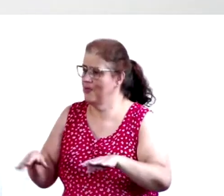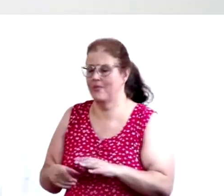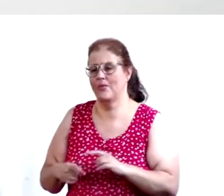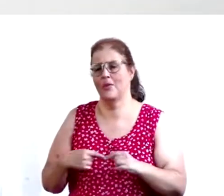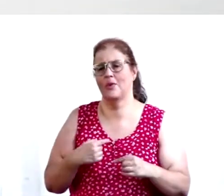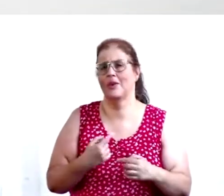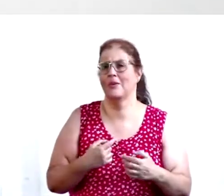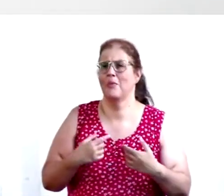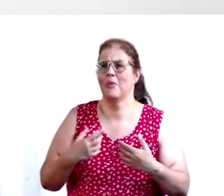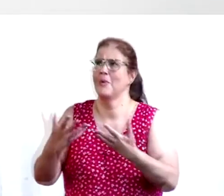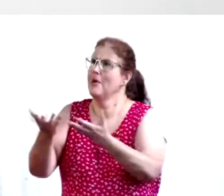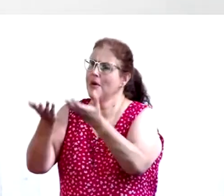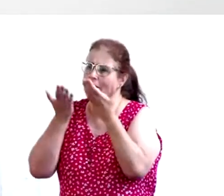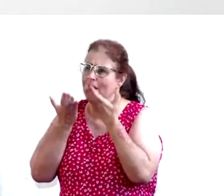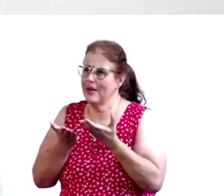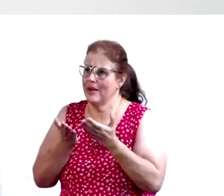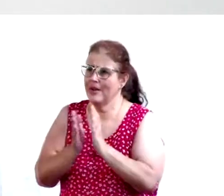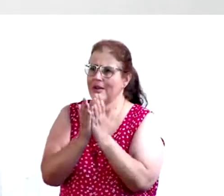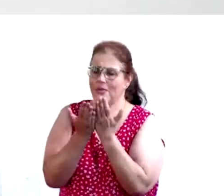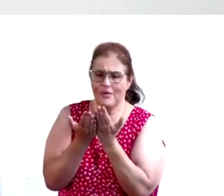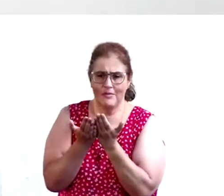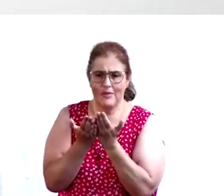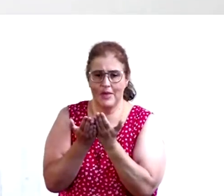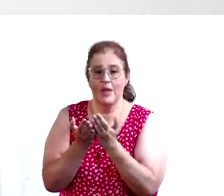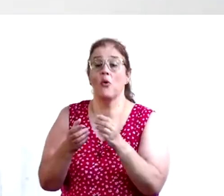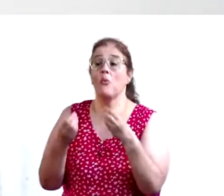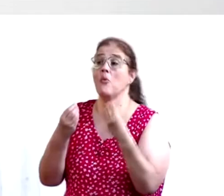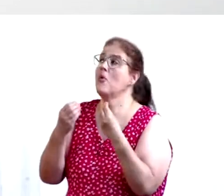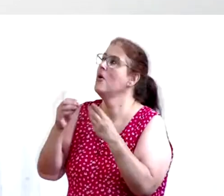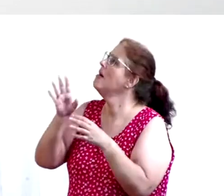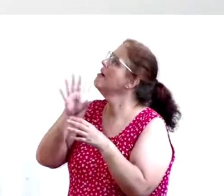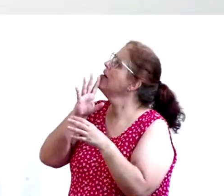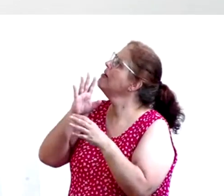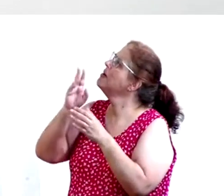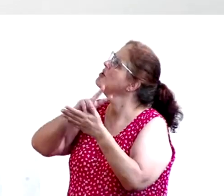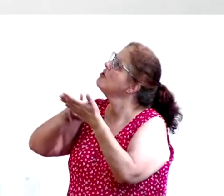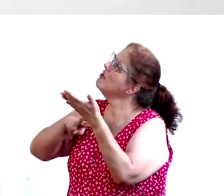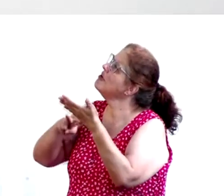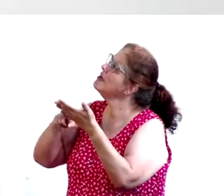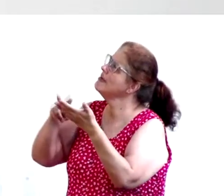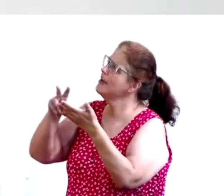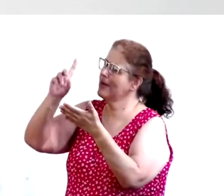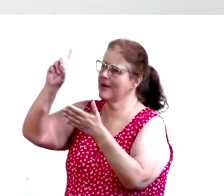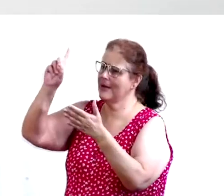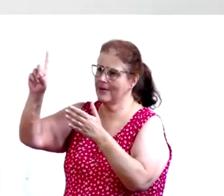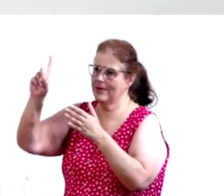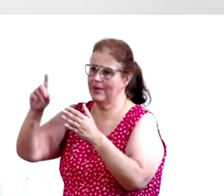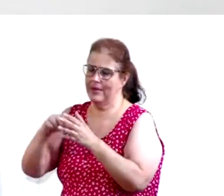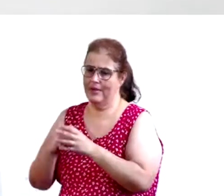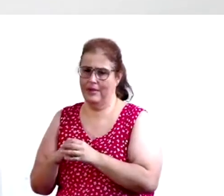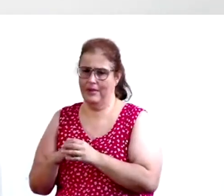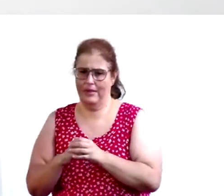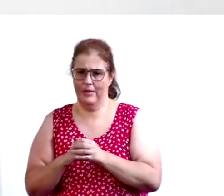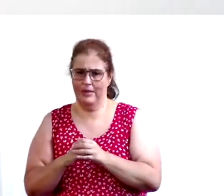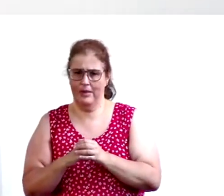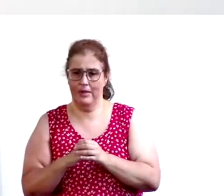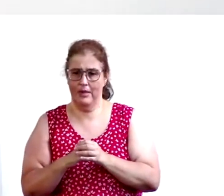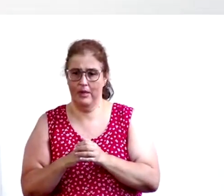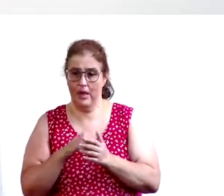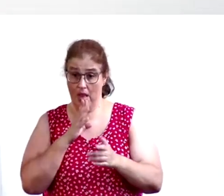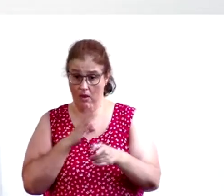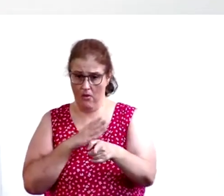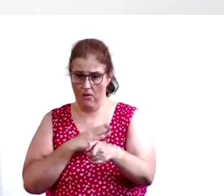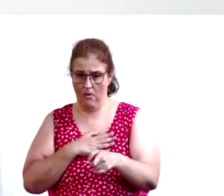de Deus, como quem pode conversar com alguém e falar: deixa eu te ajudar, essa é a palavra. Pense no poder que é